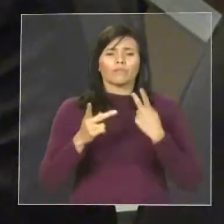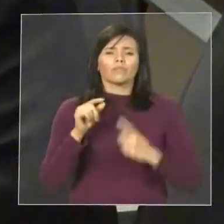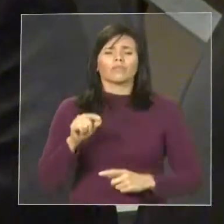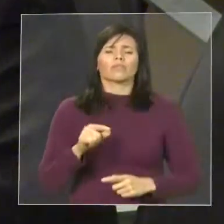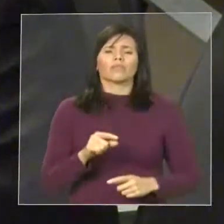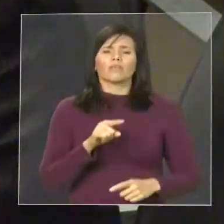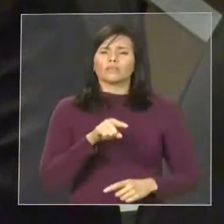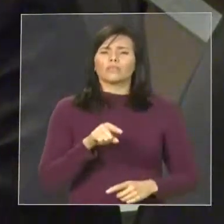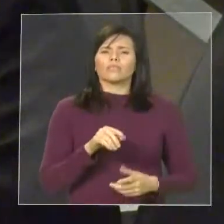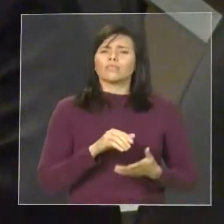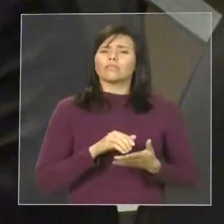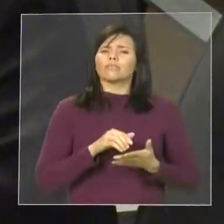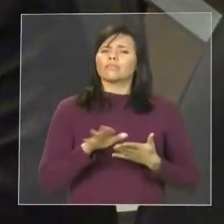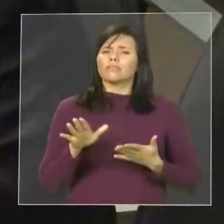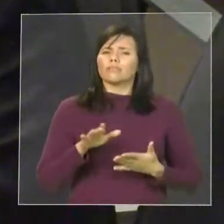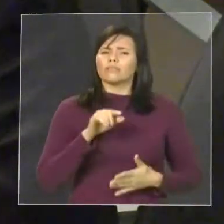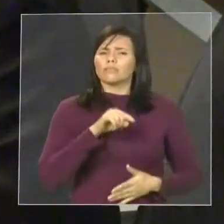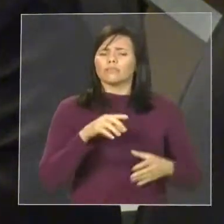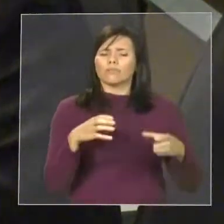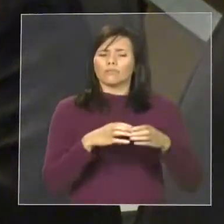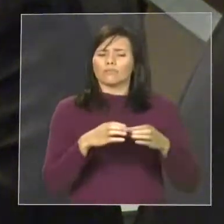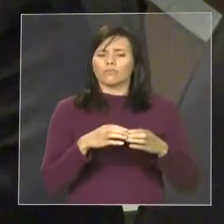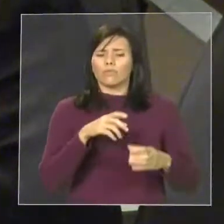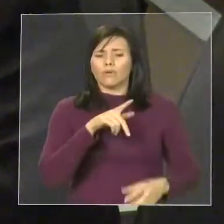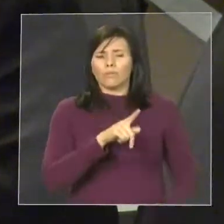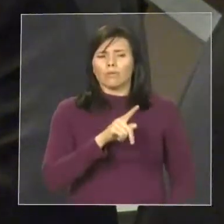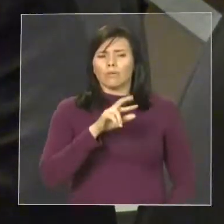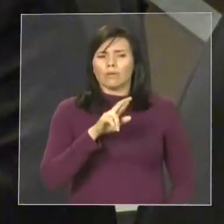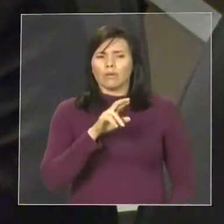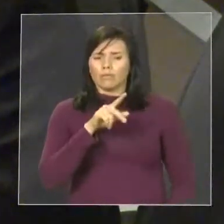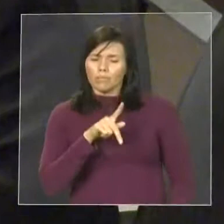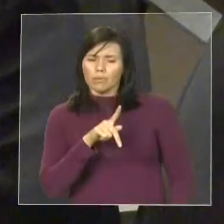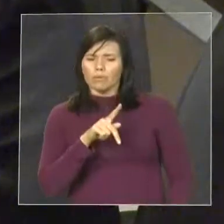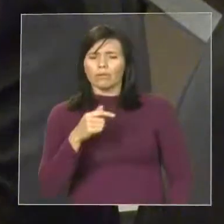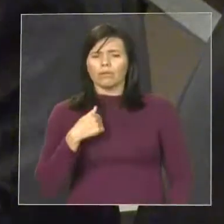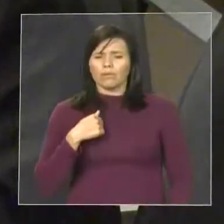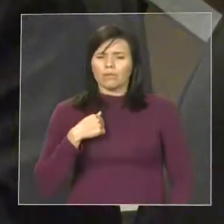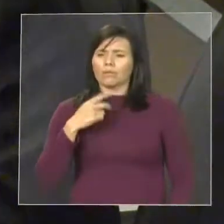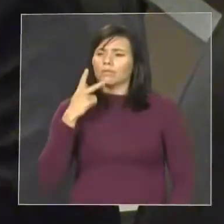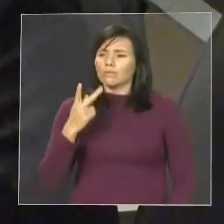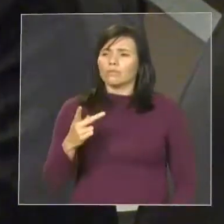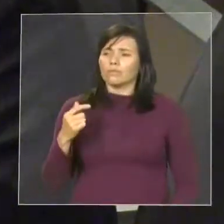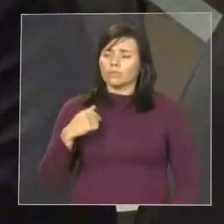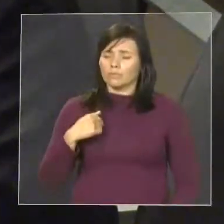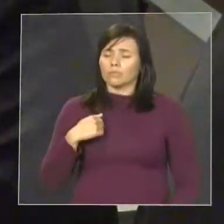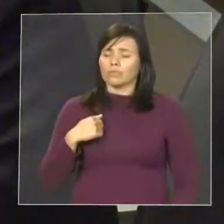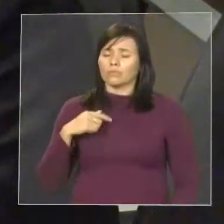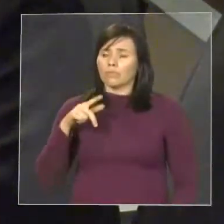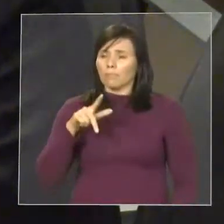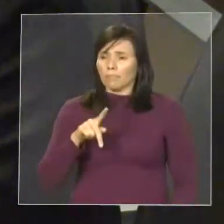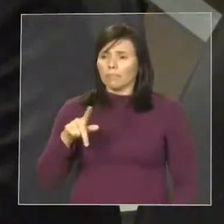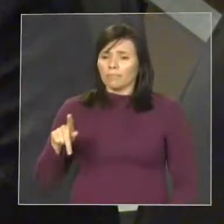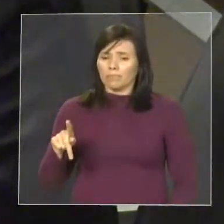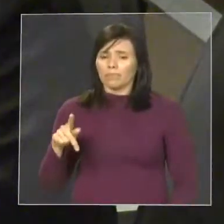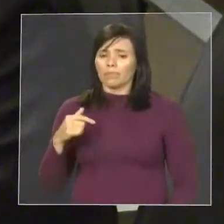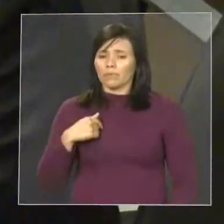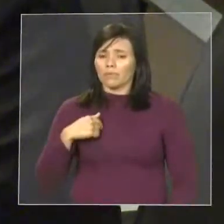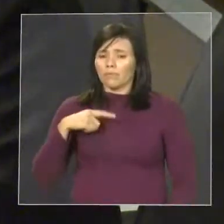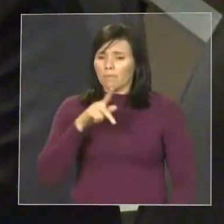Partido Progressista está de portas abertas, está à sua disposição. Eu, como presidente municipal do